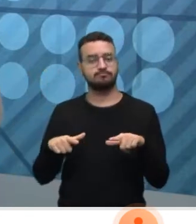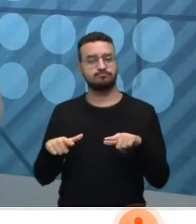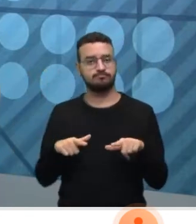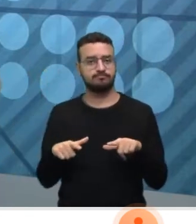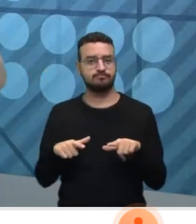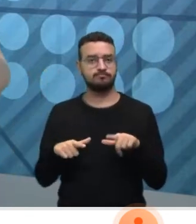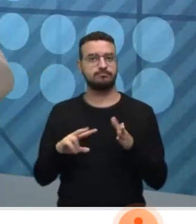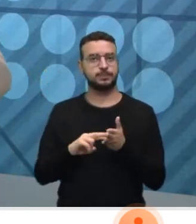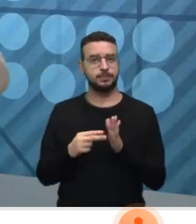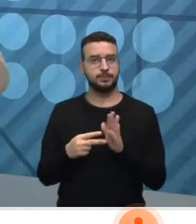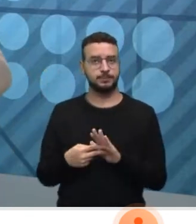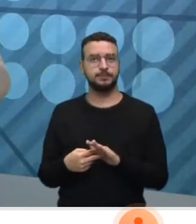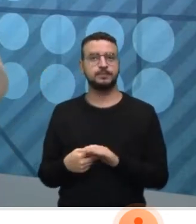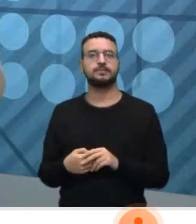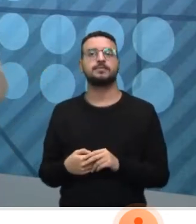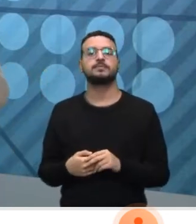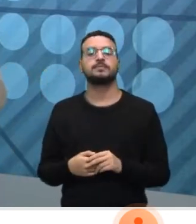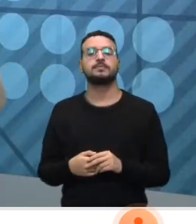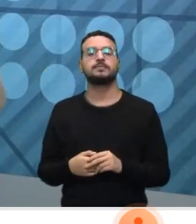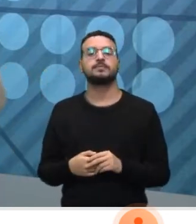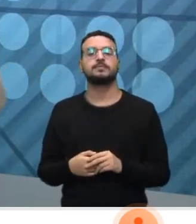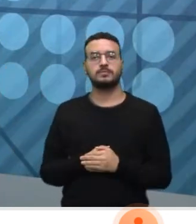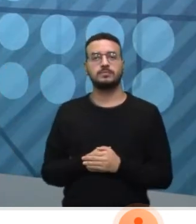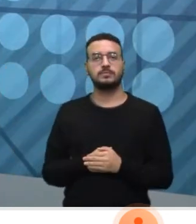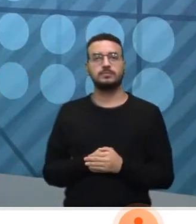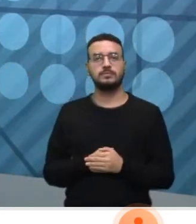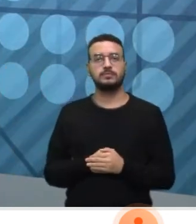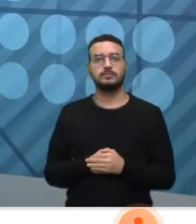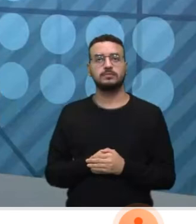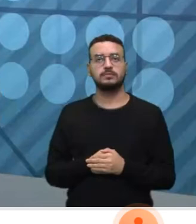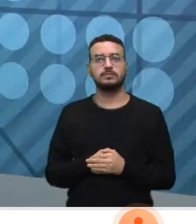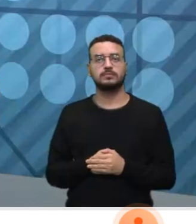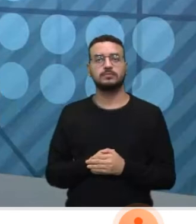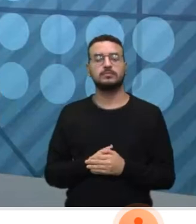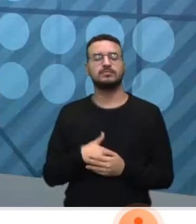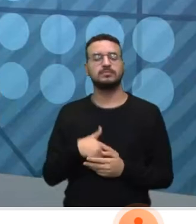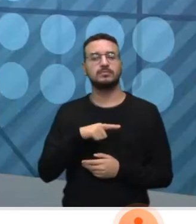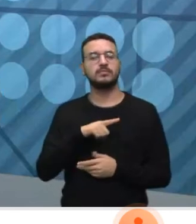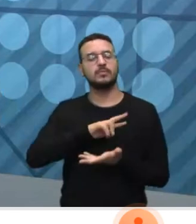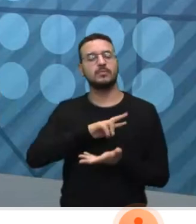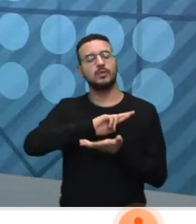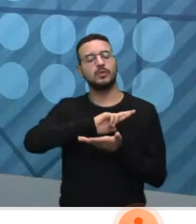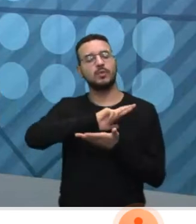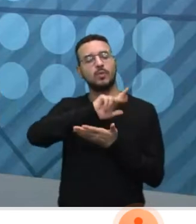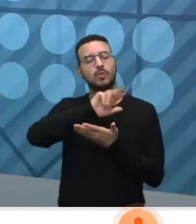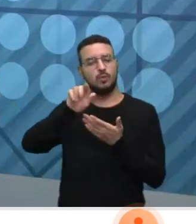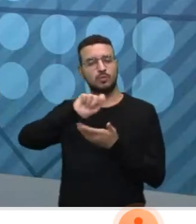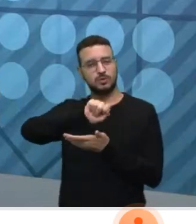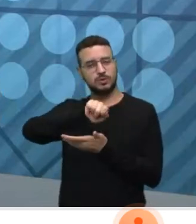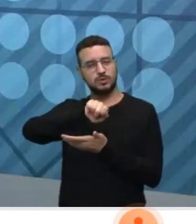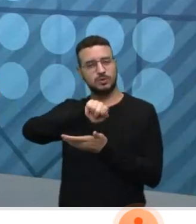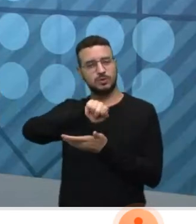região, e profissões, certo? Existem outros sinais das profissões também, mas nós vamos